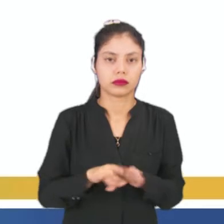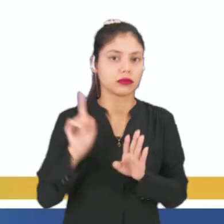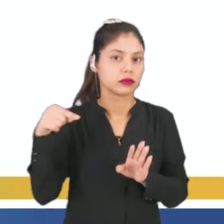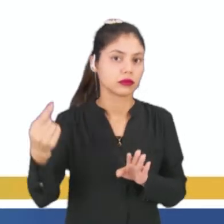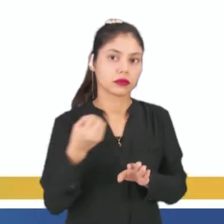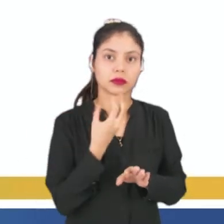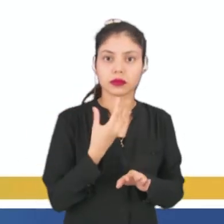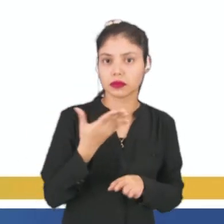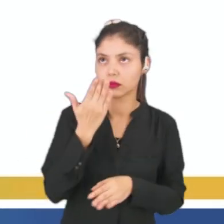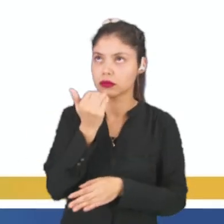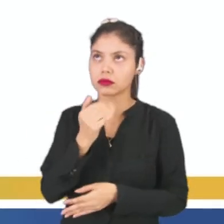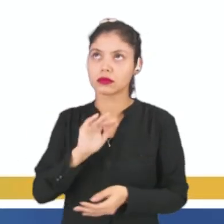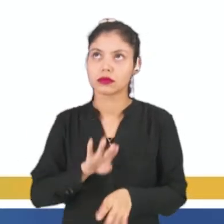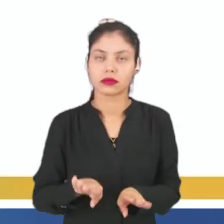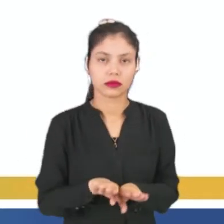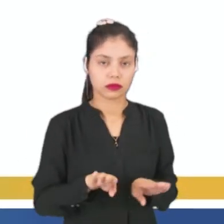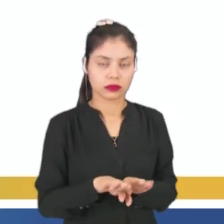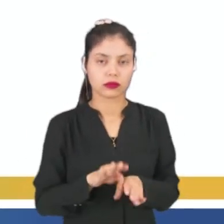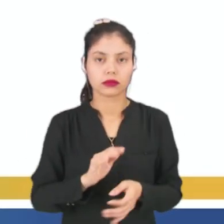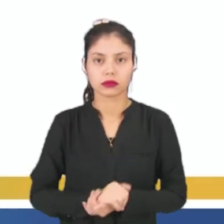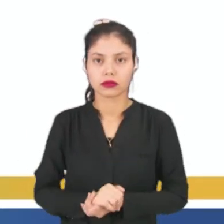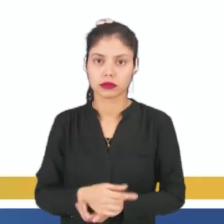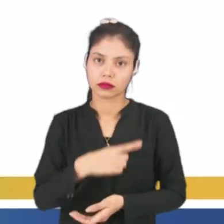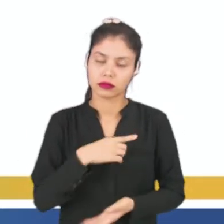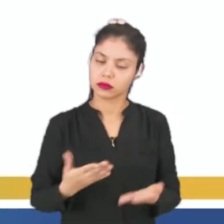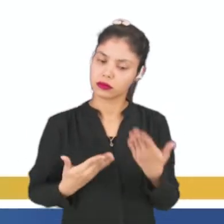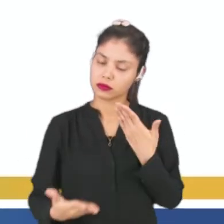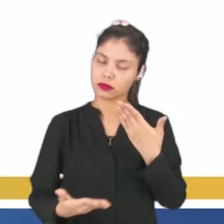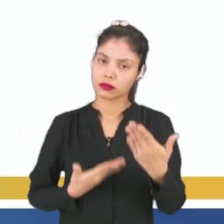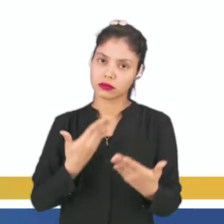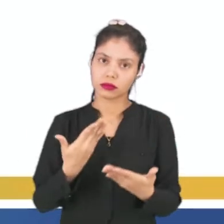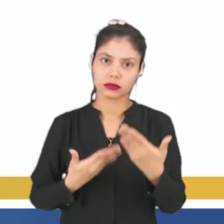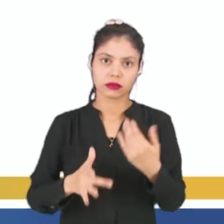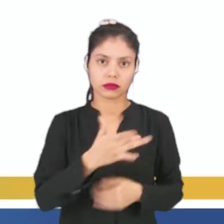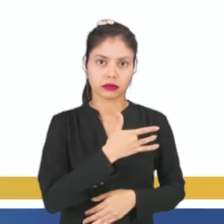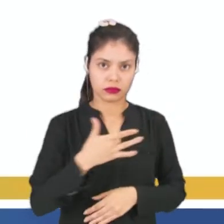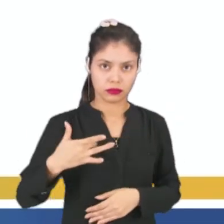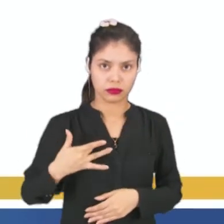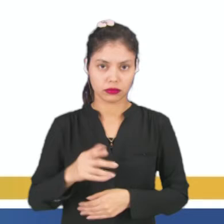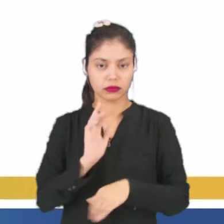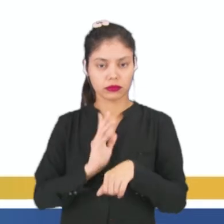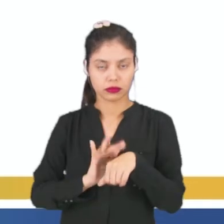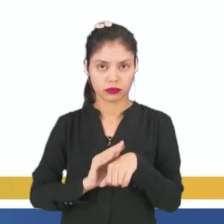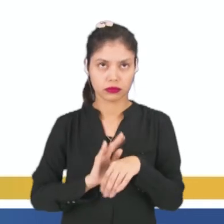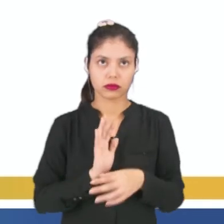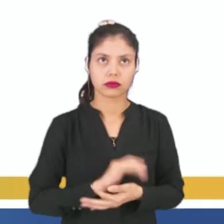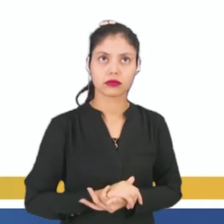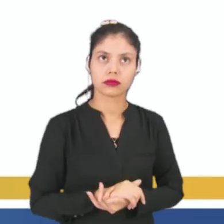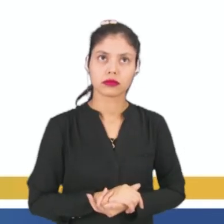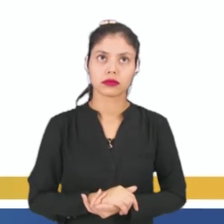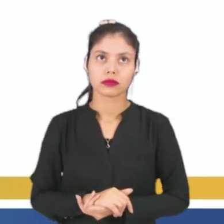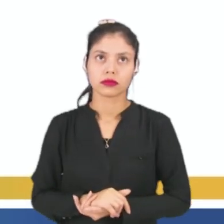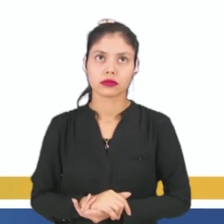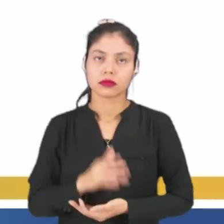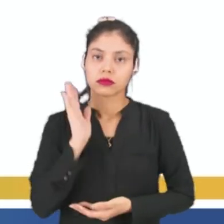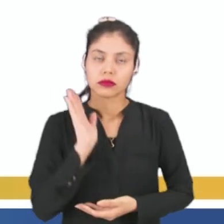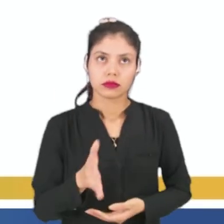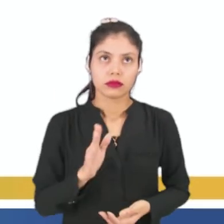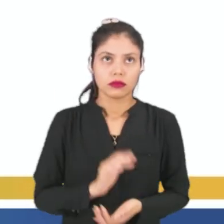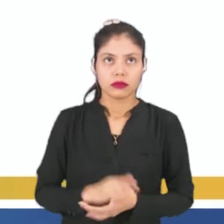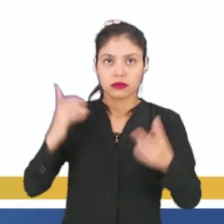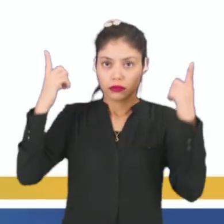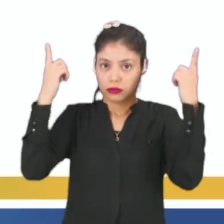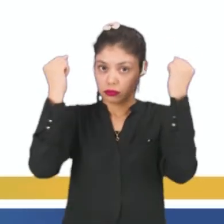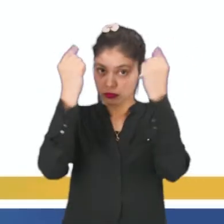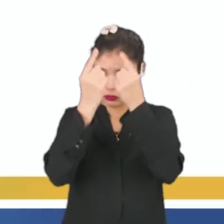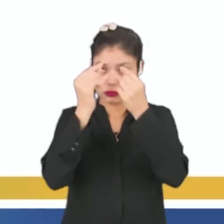o bom alimento e o mau alimento, né, tinham essa relação também de saúde e doença. Já os gregos